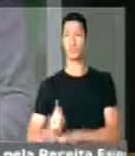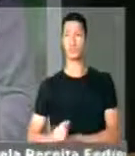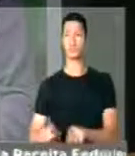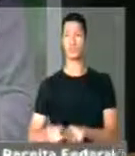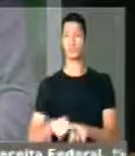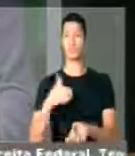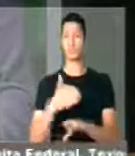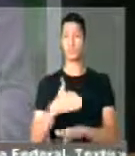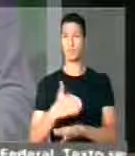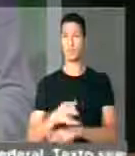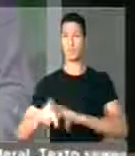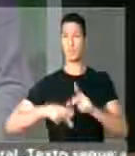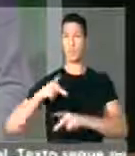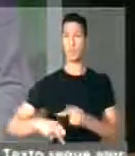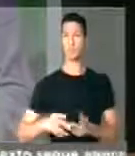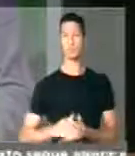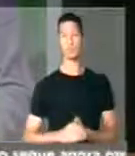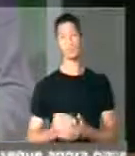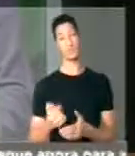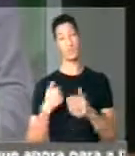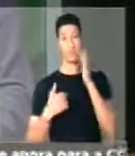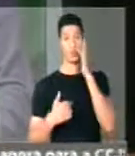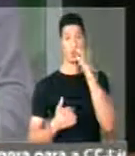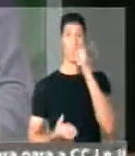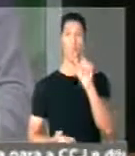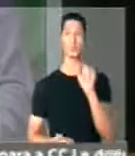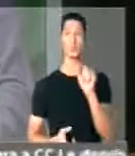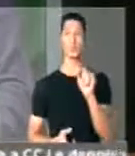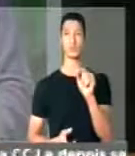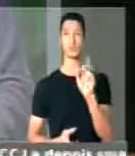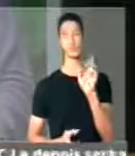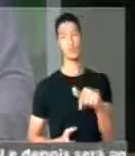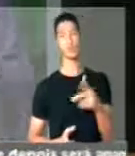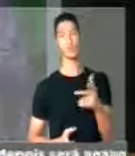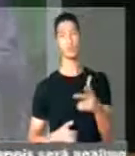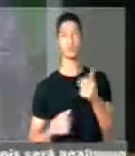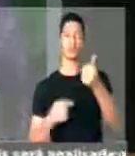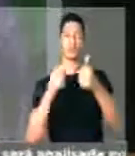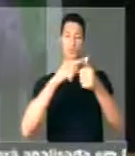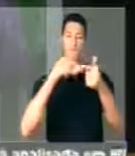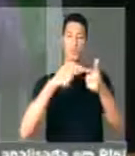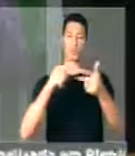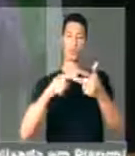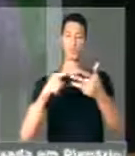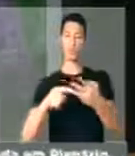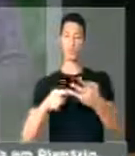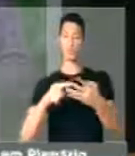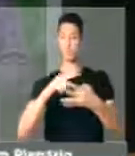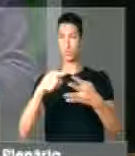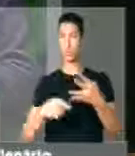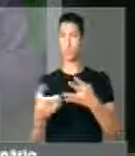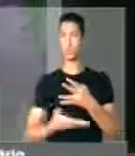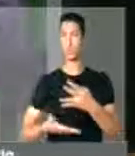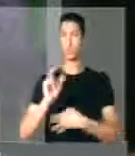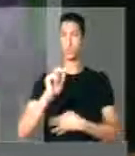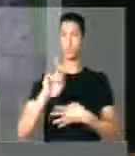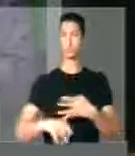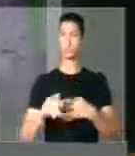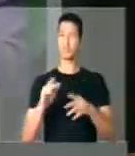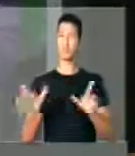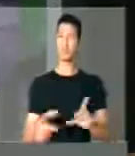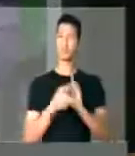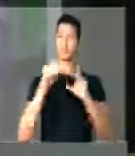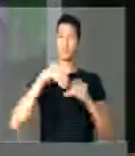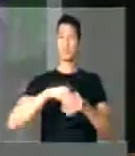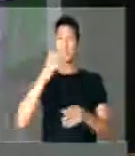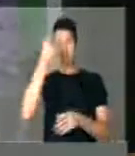da participação popular. Acho que esses 4 pilares que são expressos